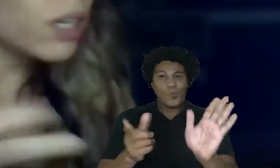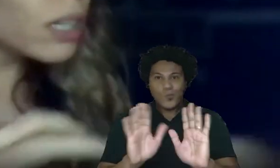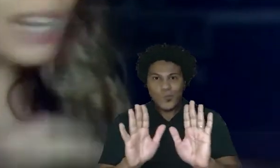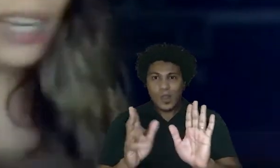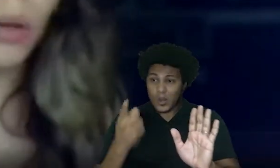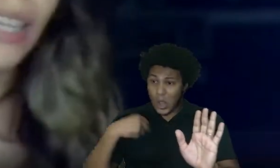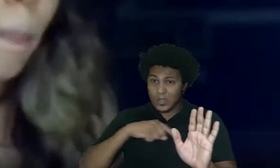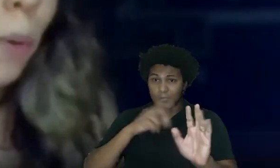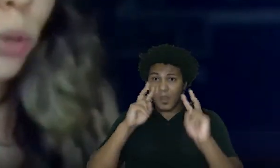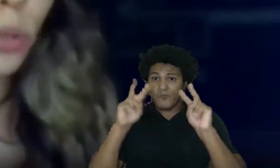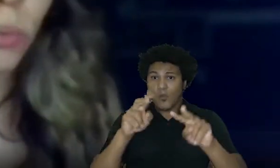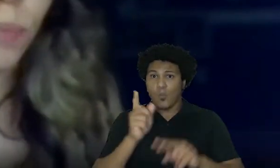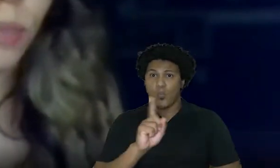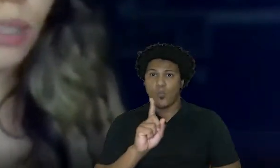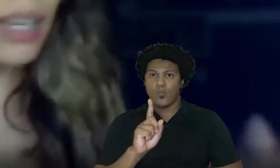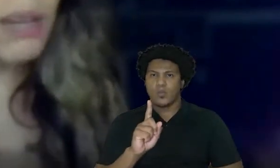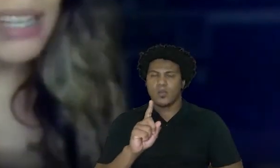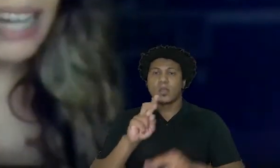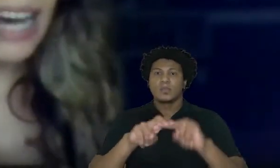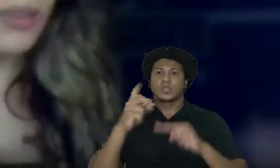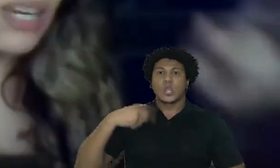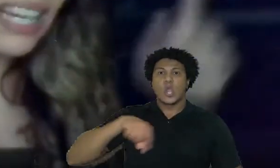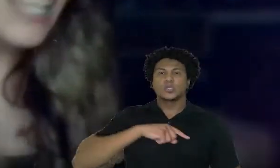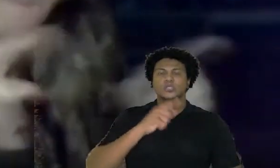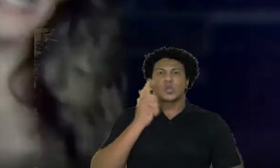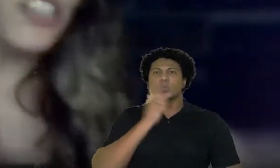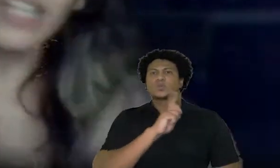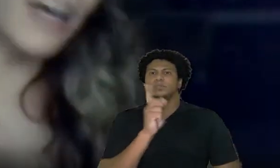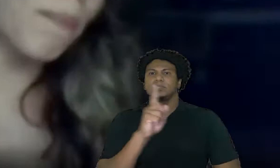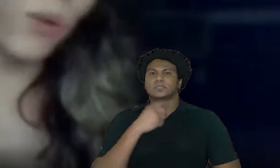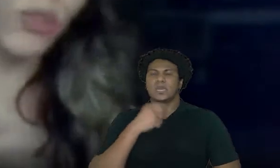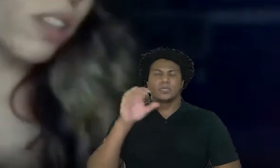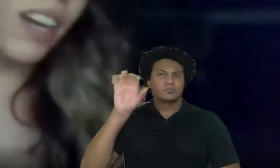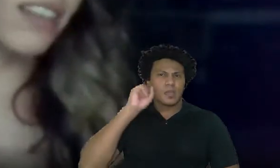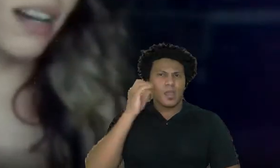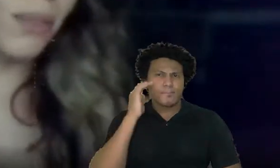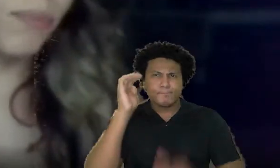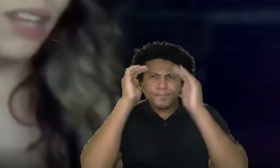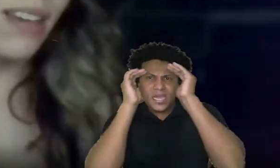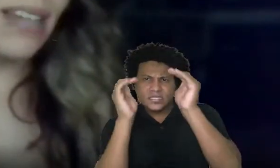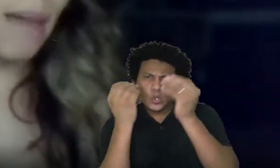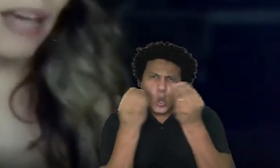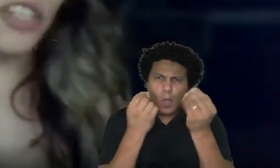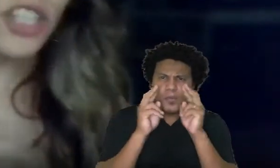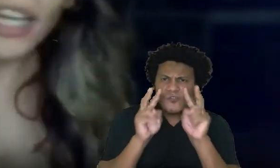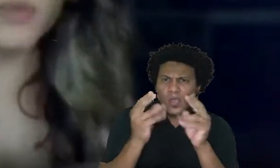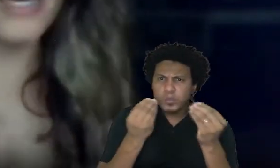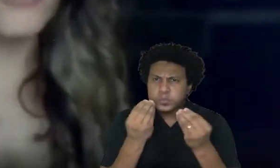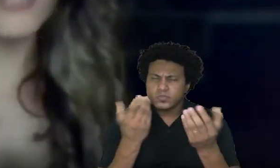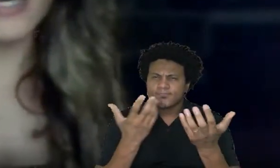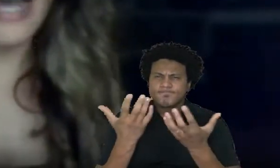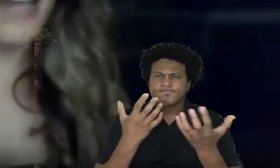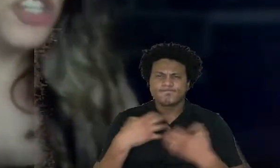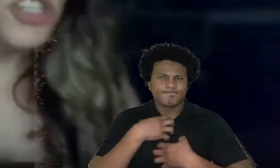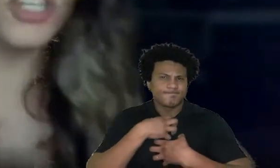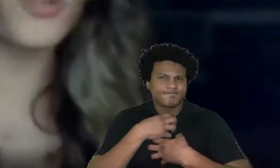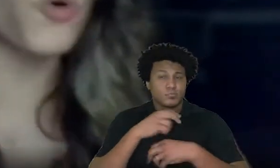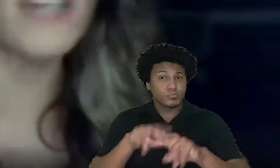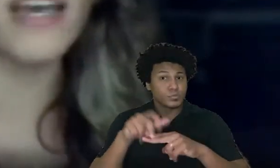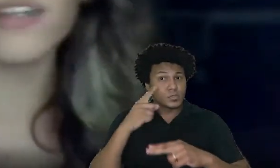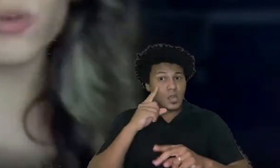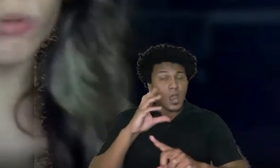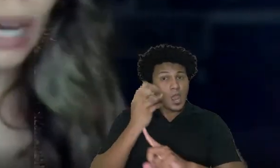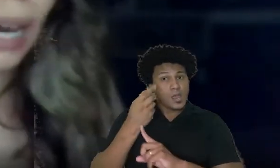explosão daquilo que está posto, daquilo que está dado, que, na verdade, nem está posto, nem está dado, sabe? A gente é que não quer enxergar, a gente